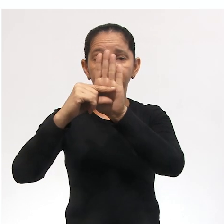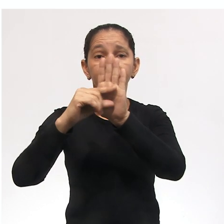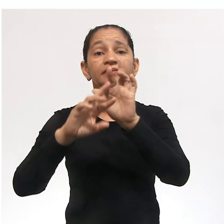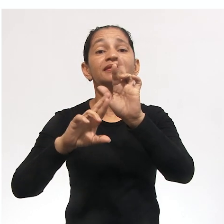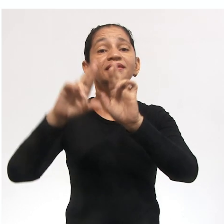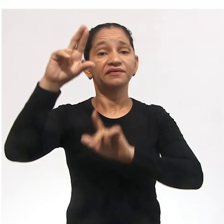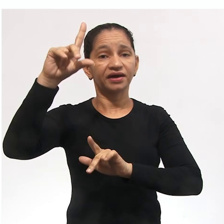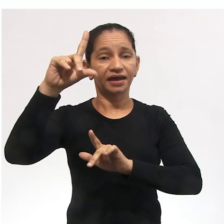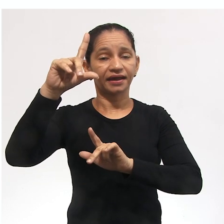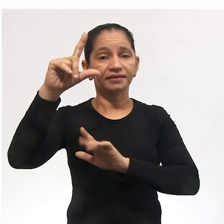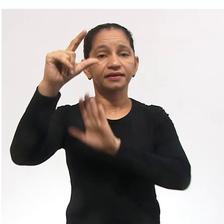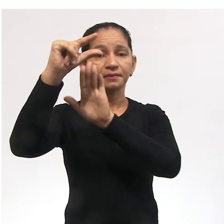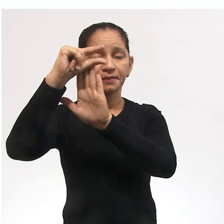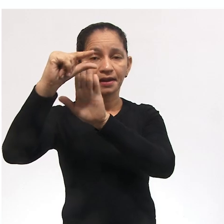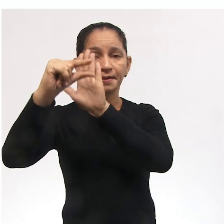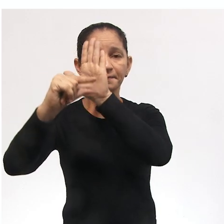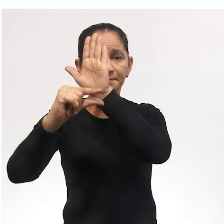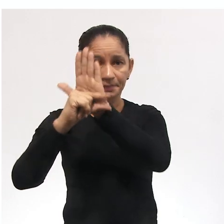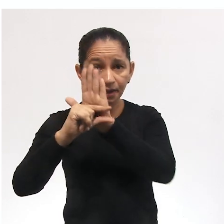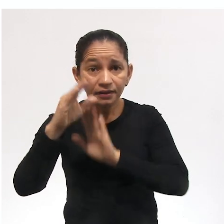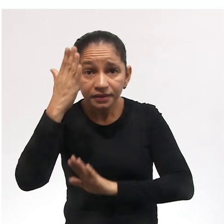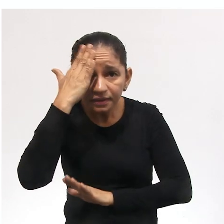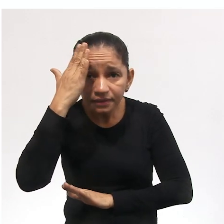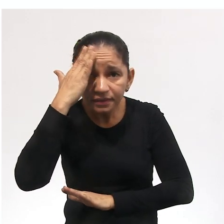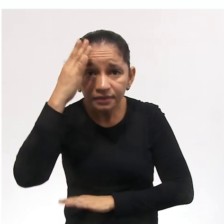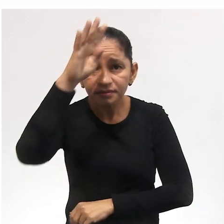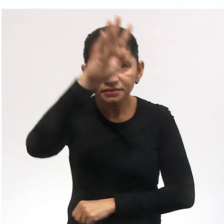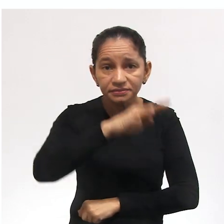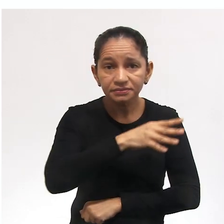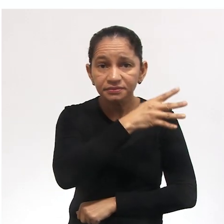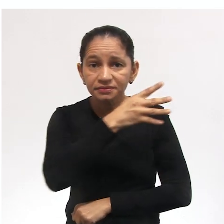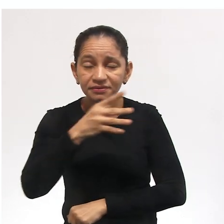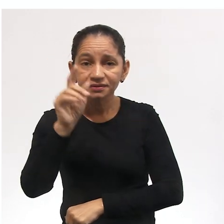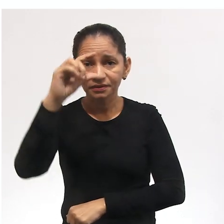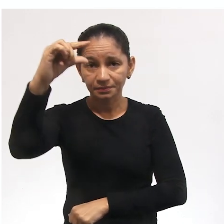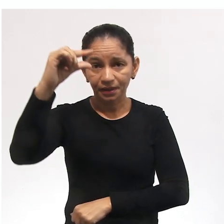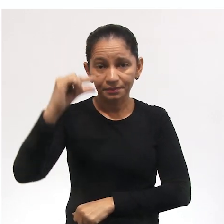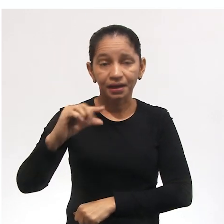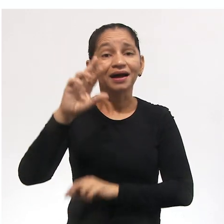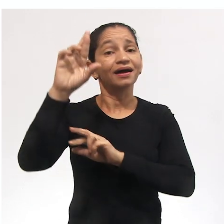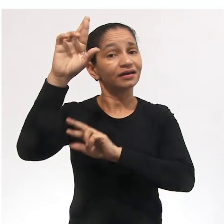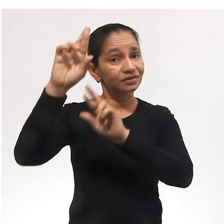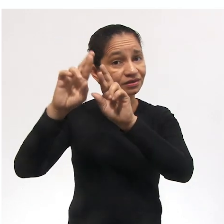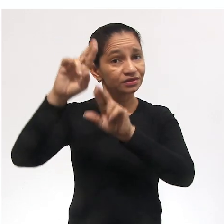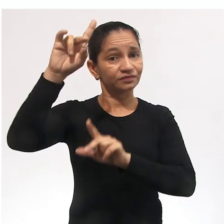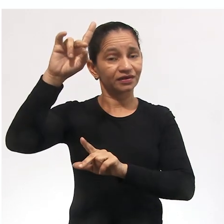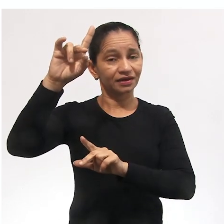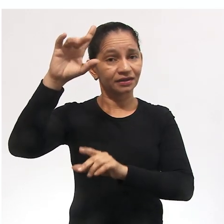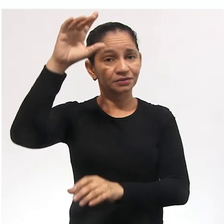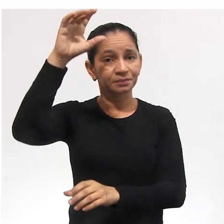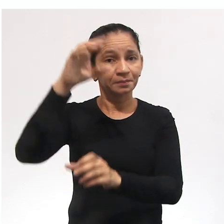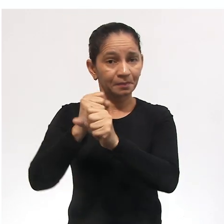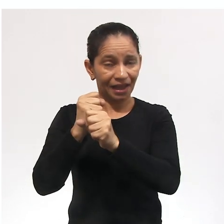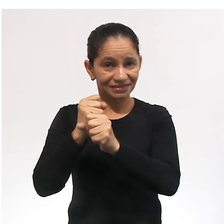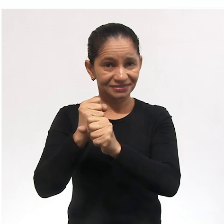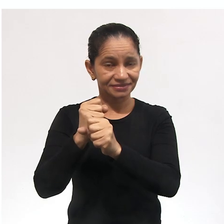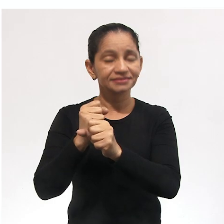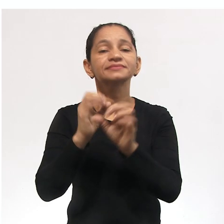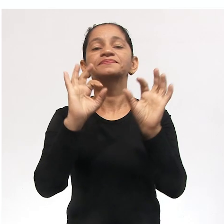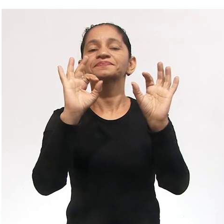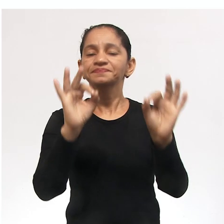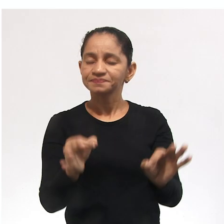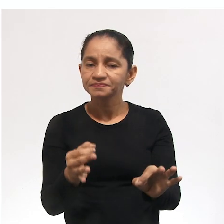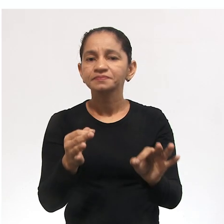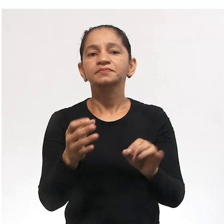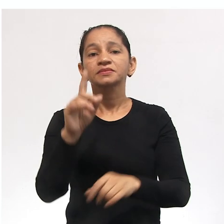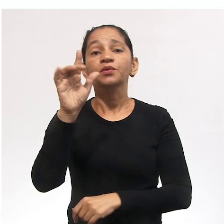de 50, não foi? 150 de disponibilidade mais 50 do imobilizado, nós temos o total do ativo